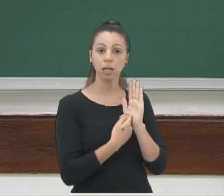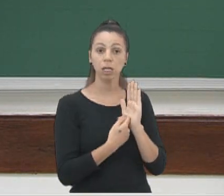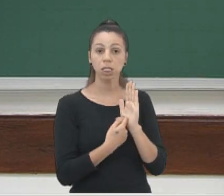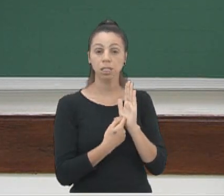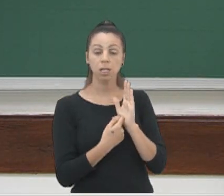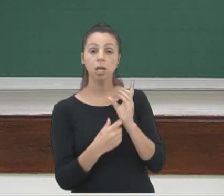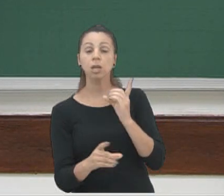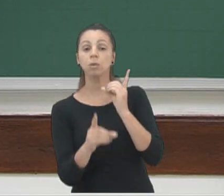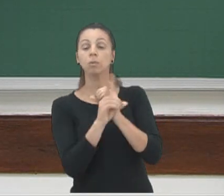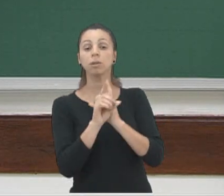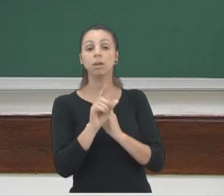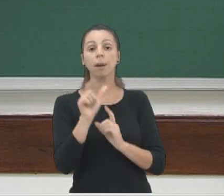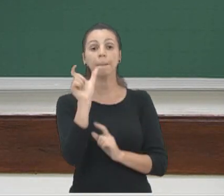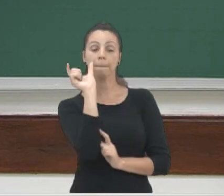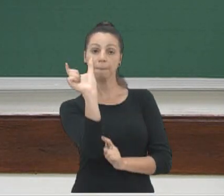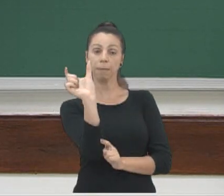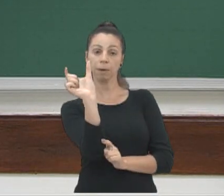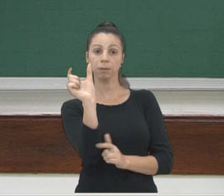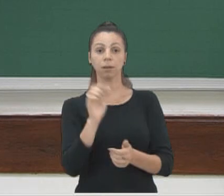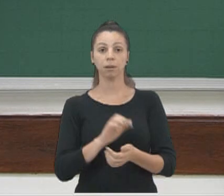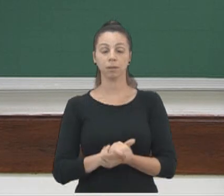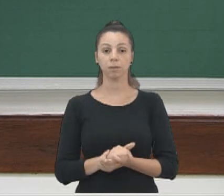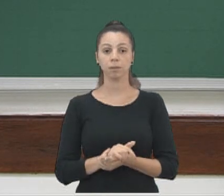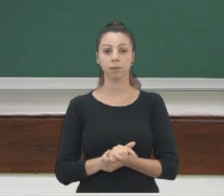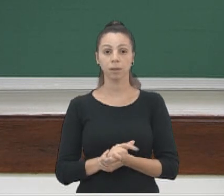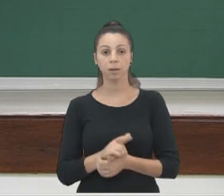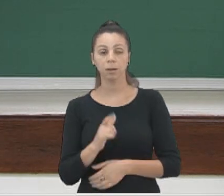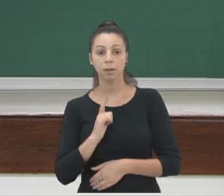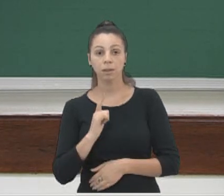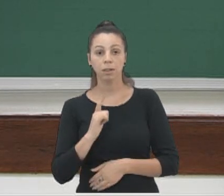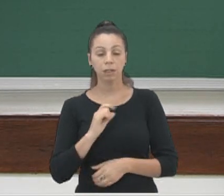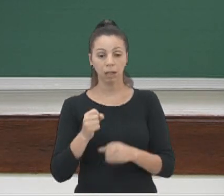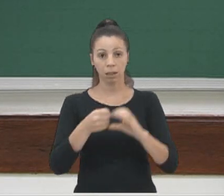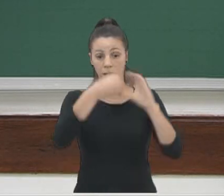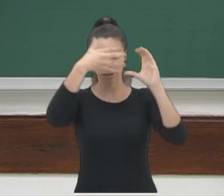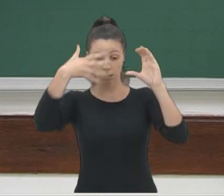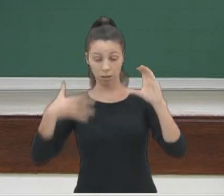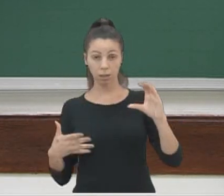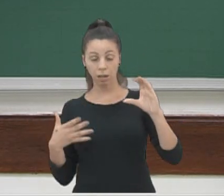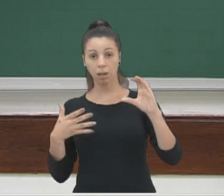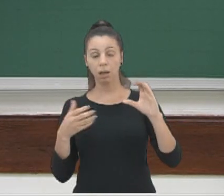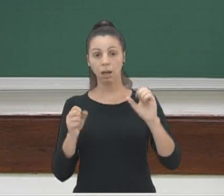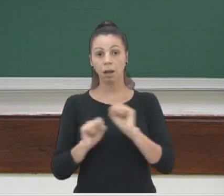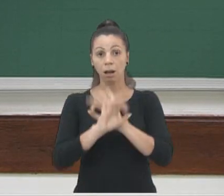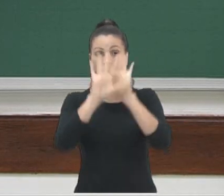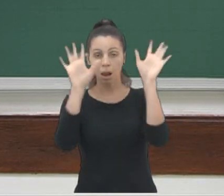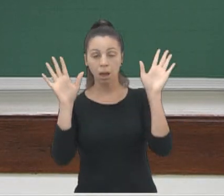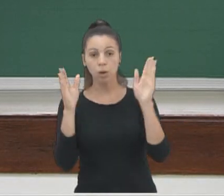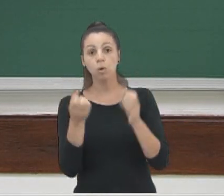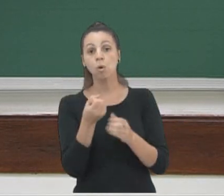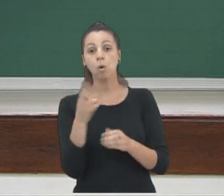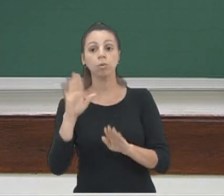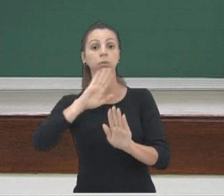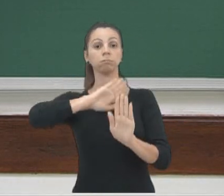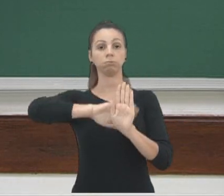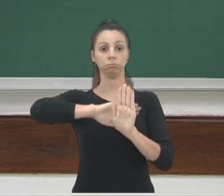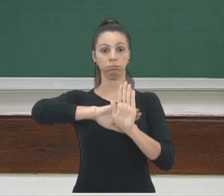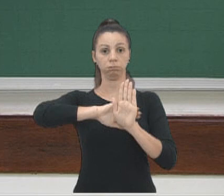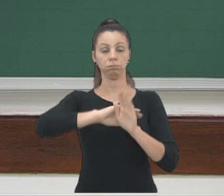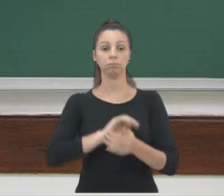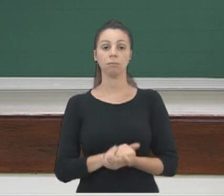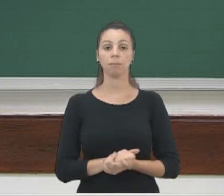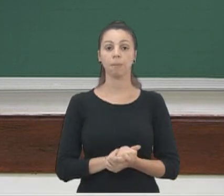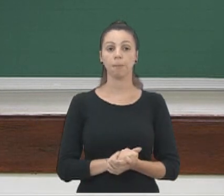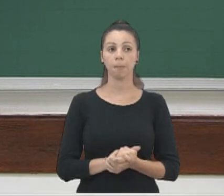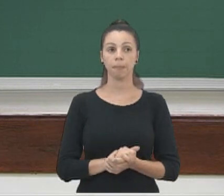algumas palavrinhas aí, tá? Algumas características estão visíveis, outras você interpreta. Vou voltar. Então, para